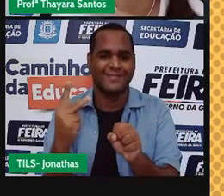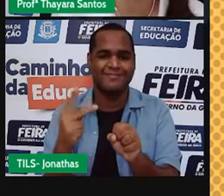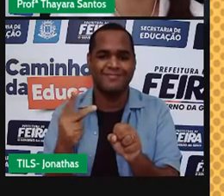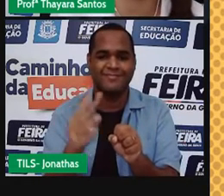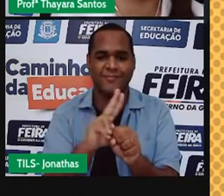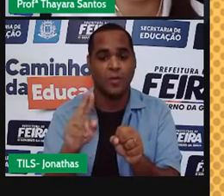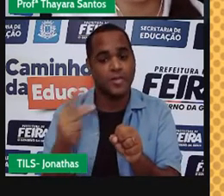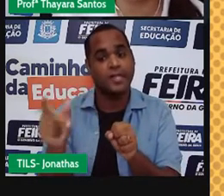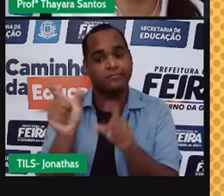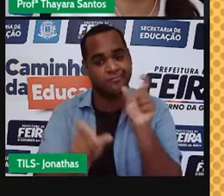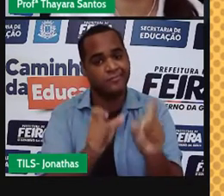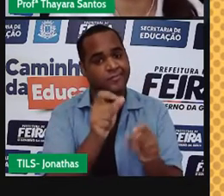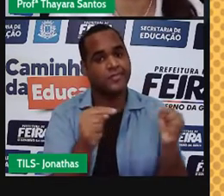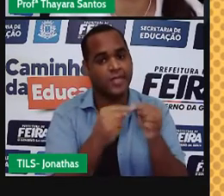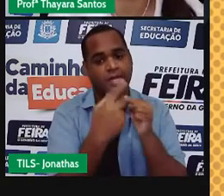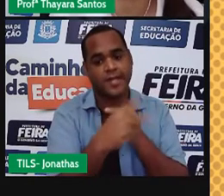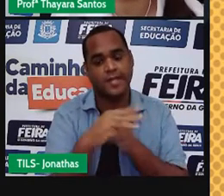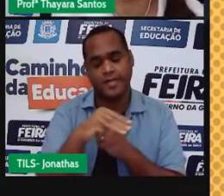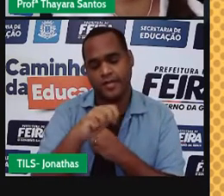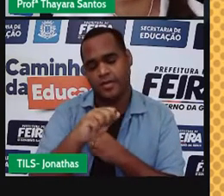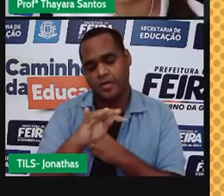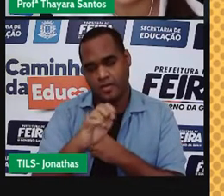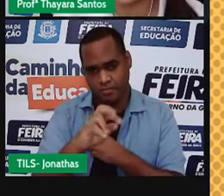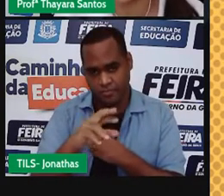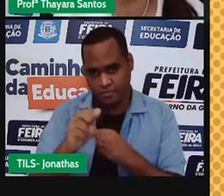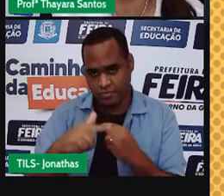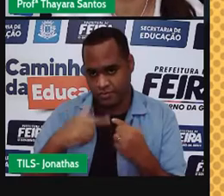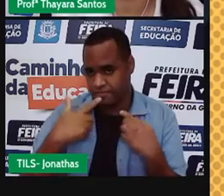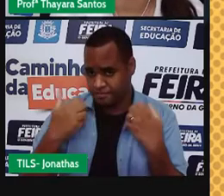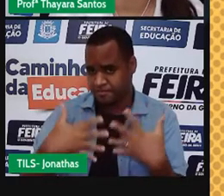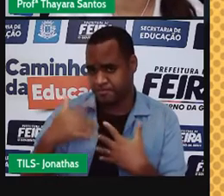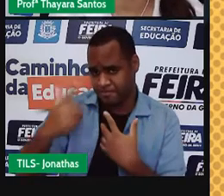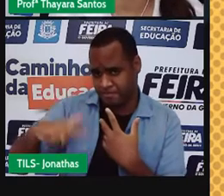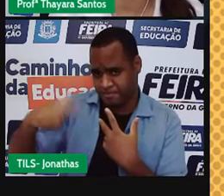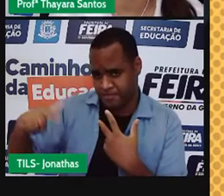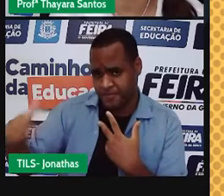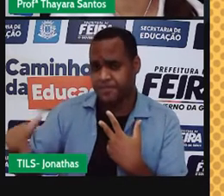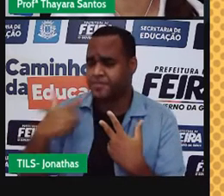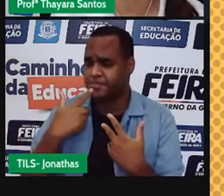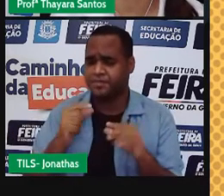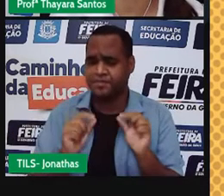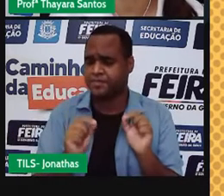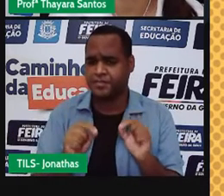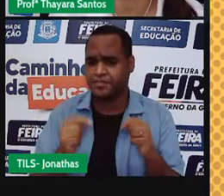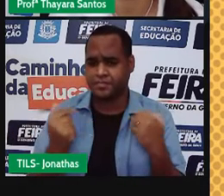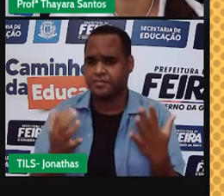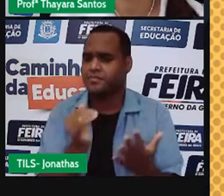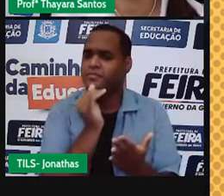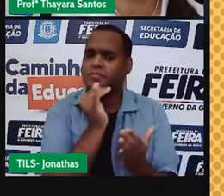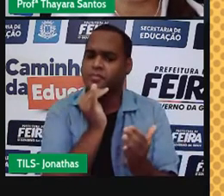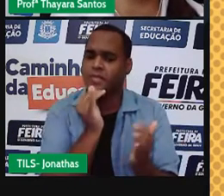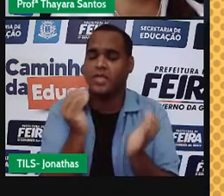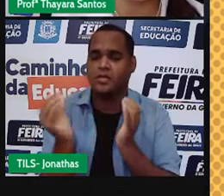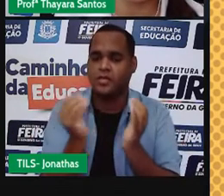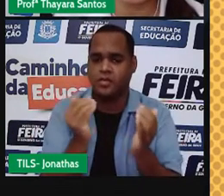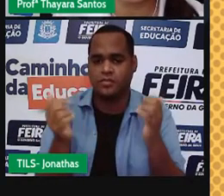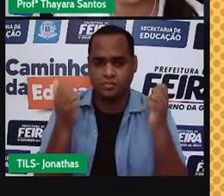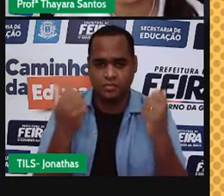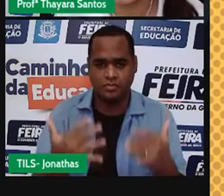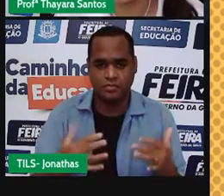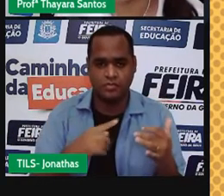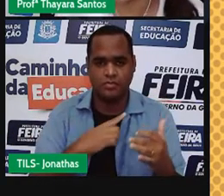dizendo são específicas daquela matéria elas não se repetem entre elas e a gente tem como exemplo a densidade